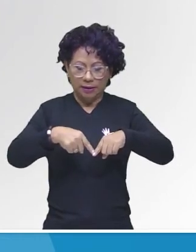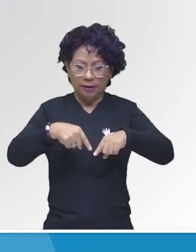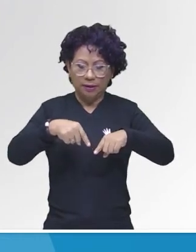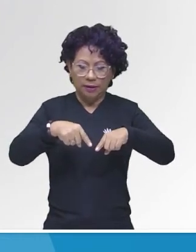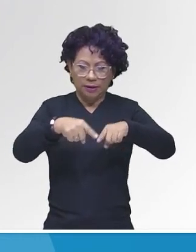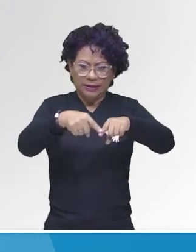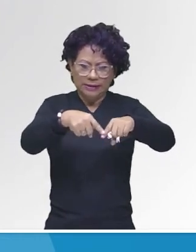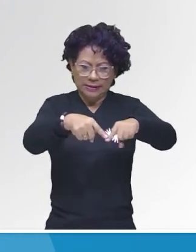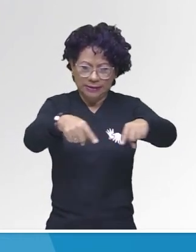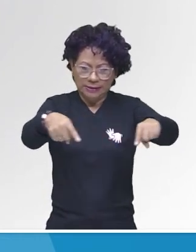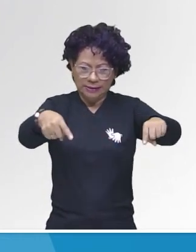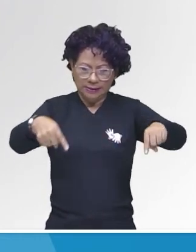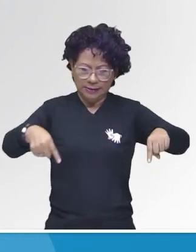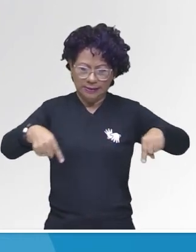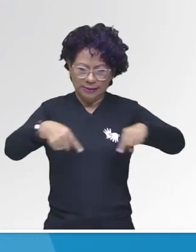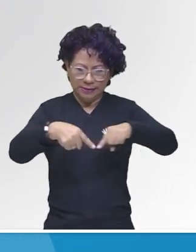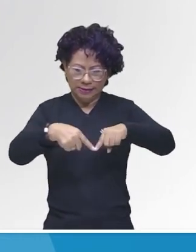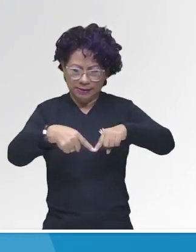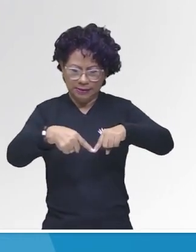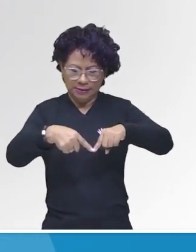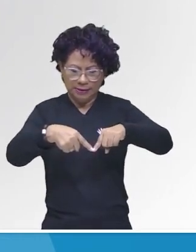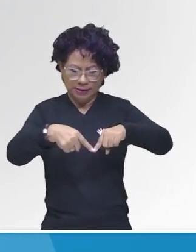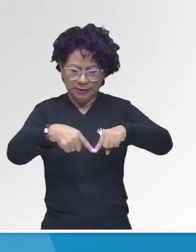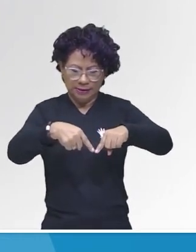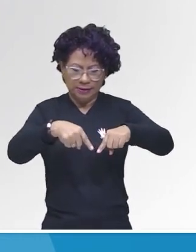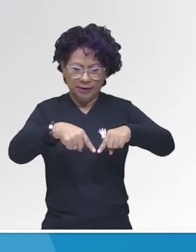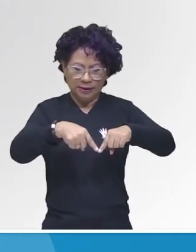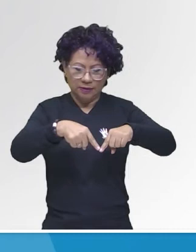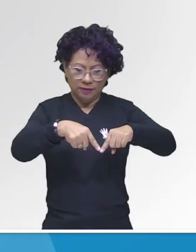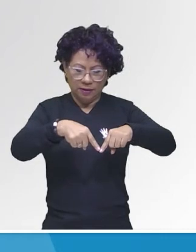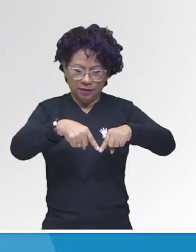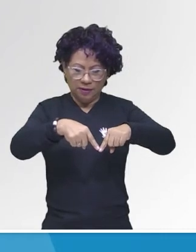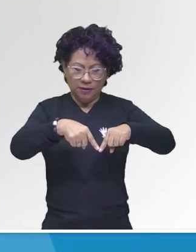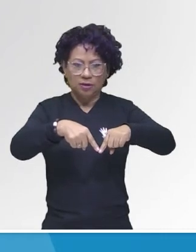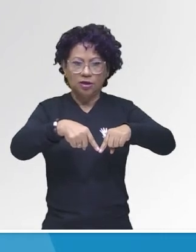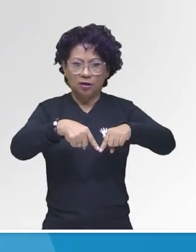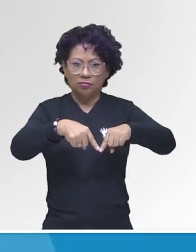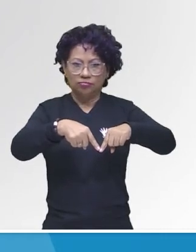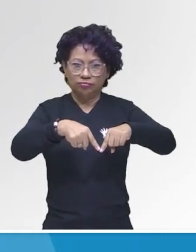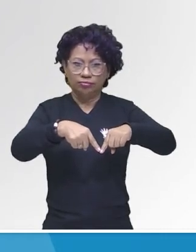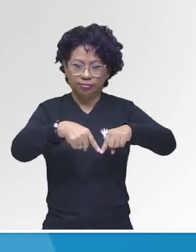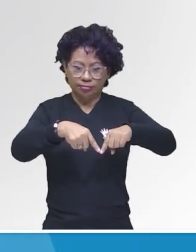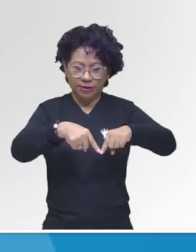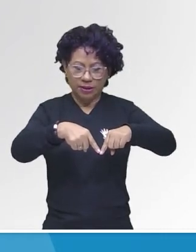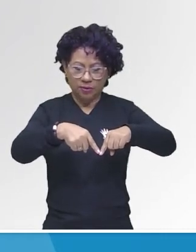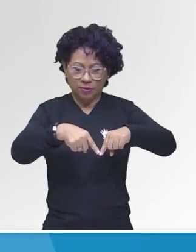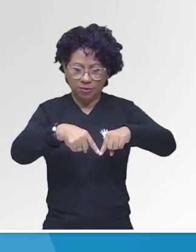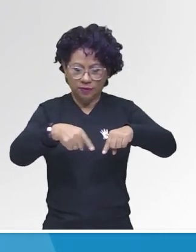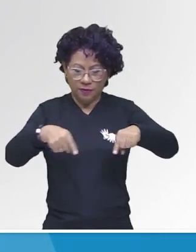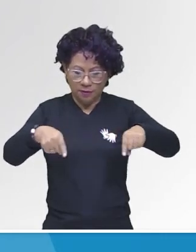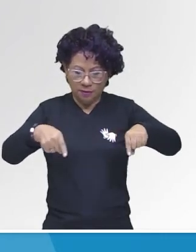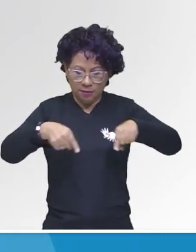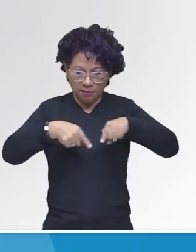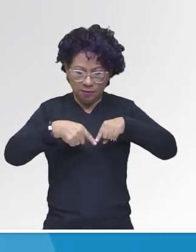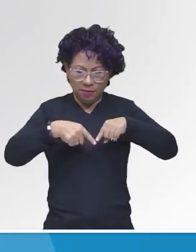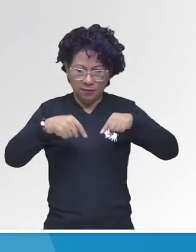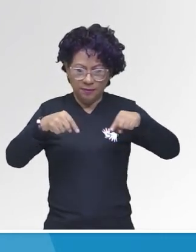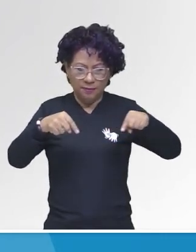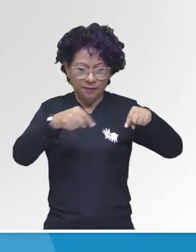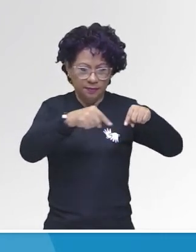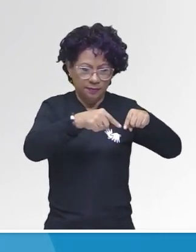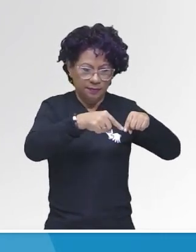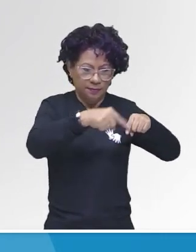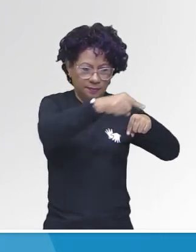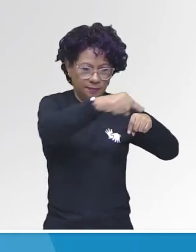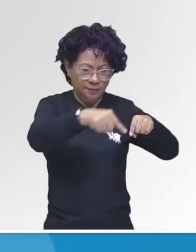a outra face. Aqui é a outra face e aqui é a outra face, tá? É como se eu estivesse aí desmontando a pirâmide, como se eu